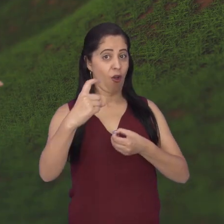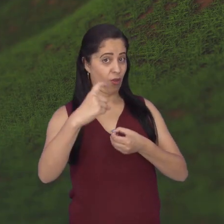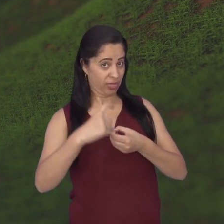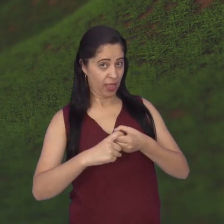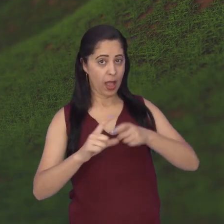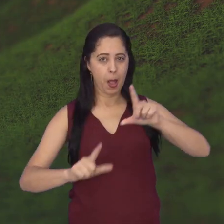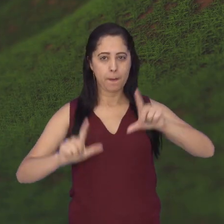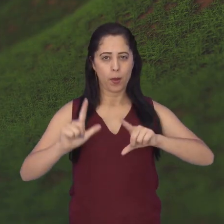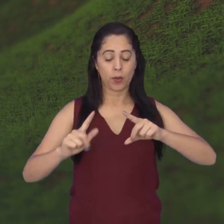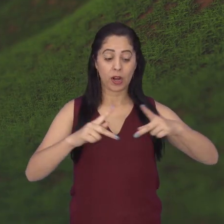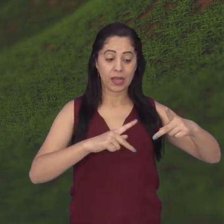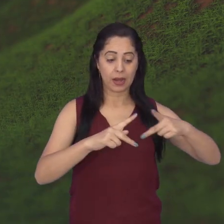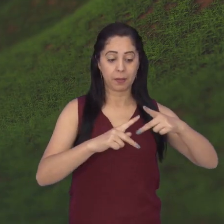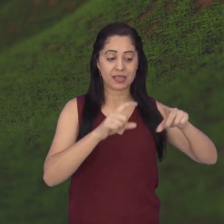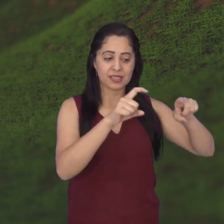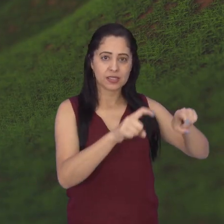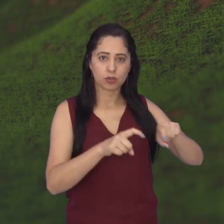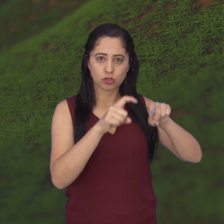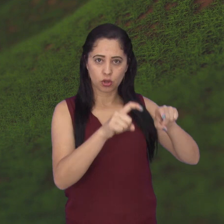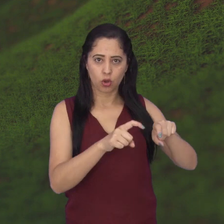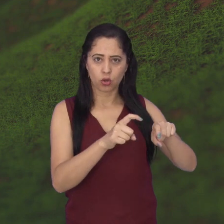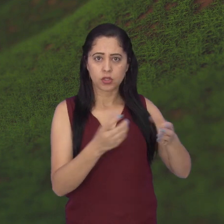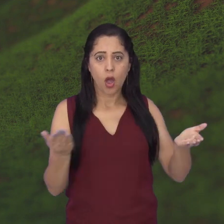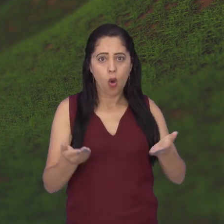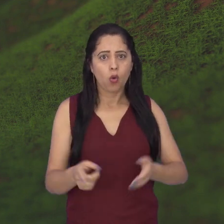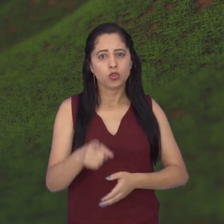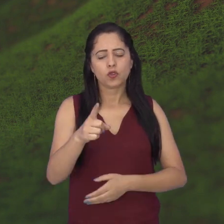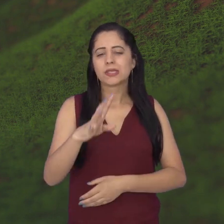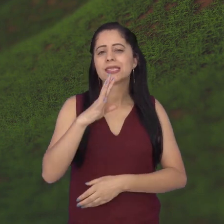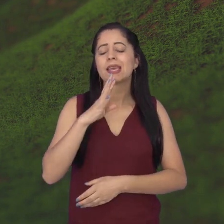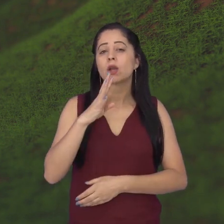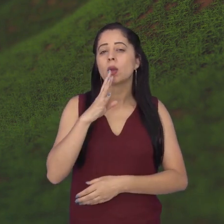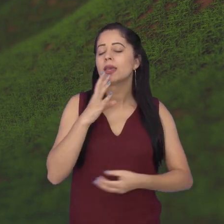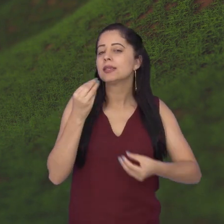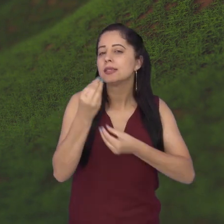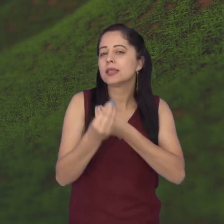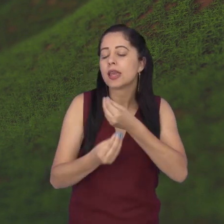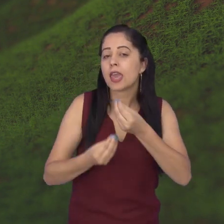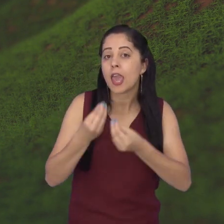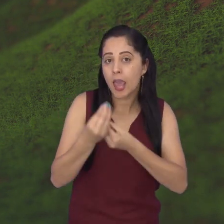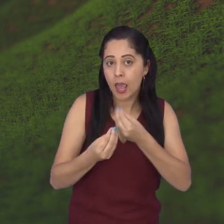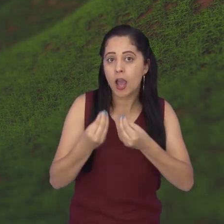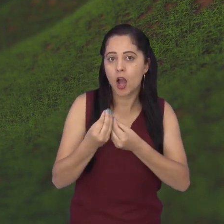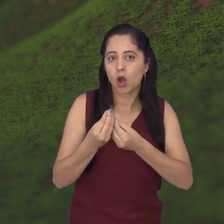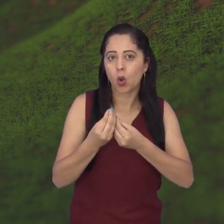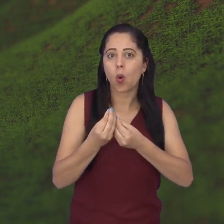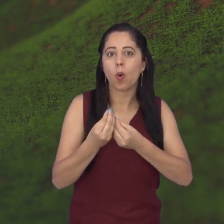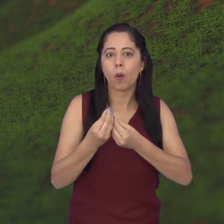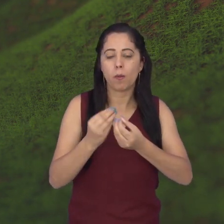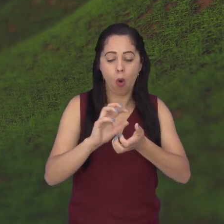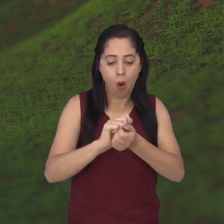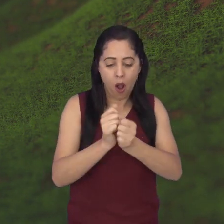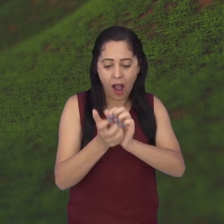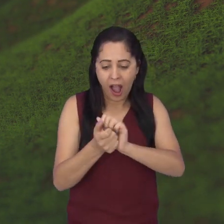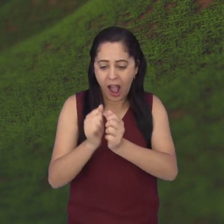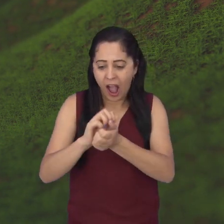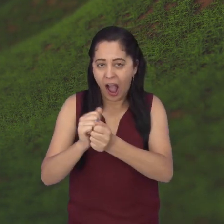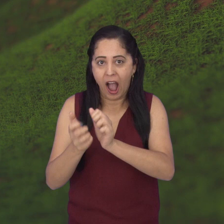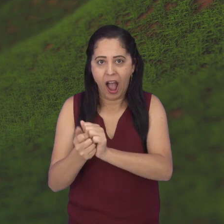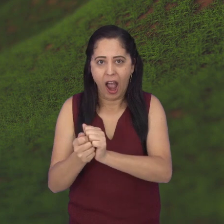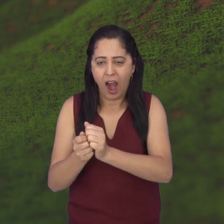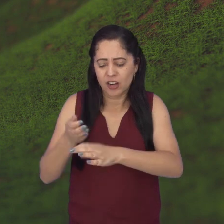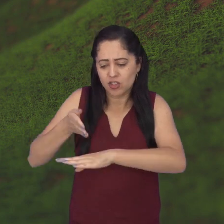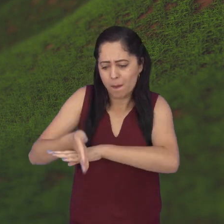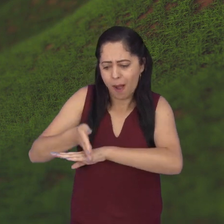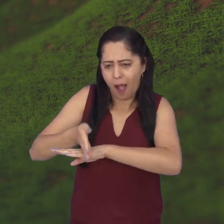Estamos de volta no São José do Campo de hoje. Você conhece um pouco mais sobre a produção de peças artesanais, feitas